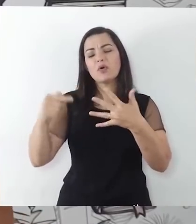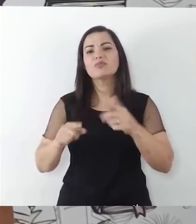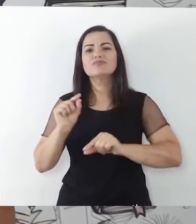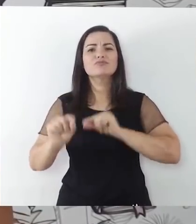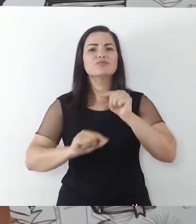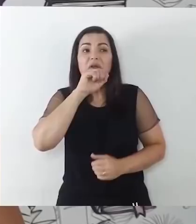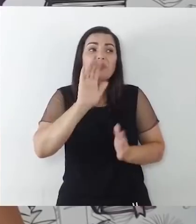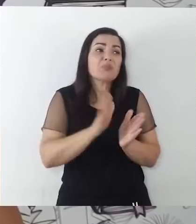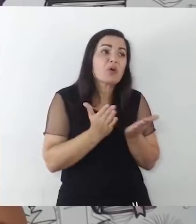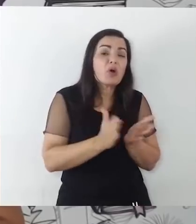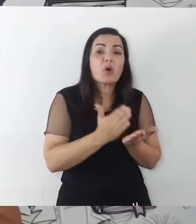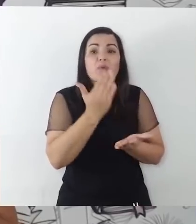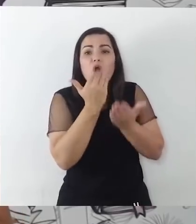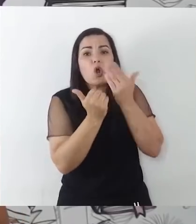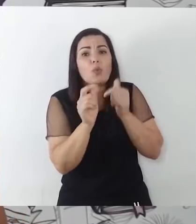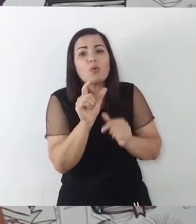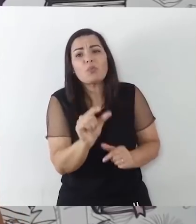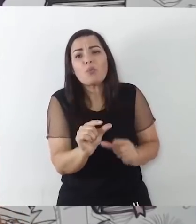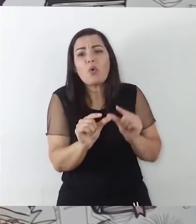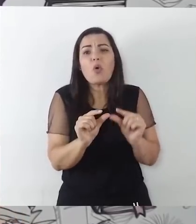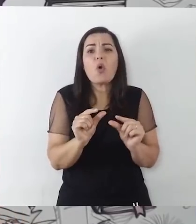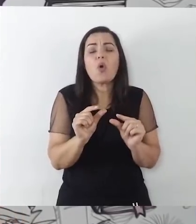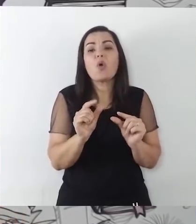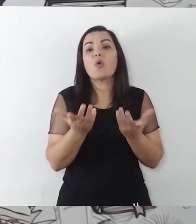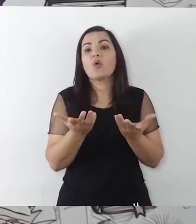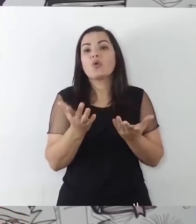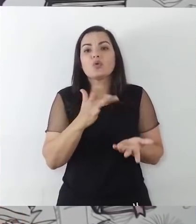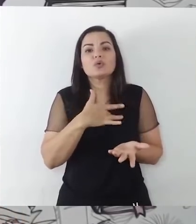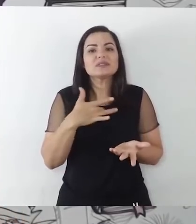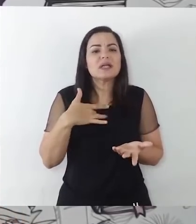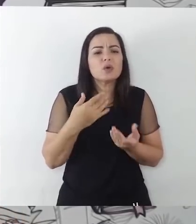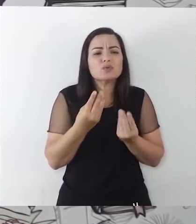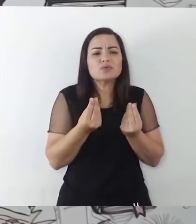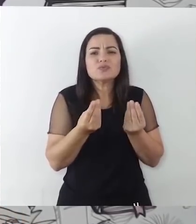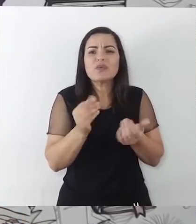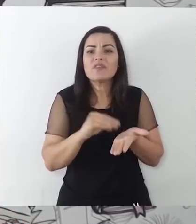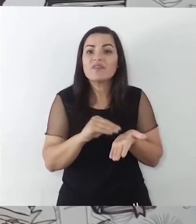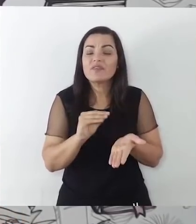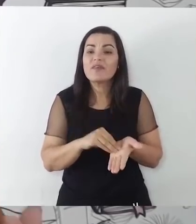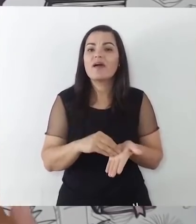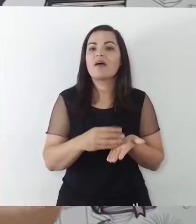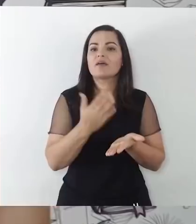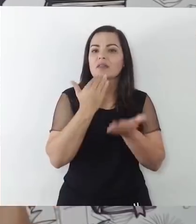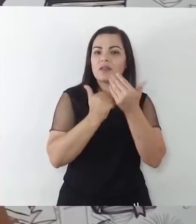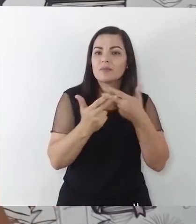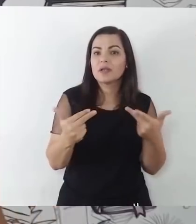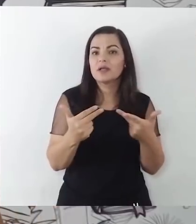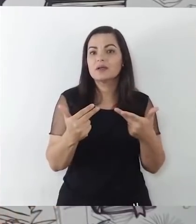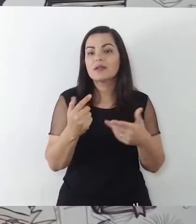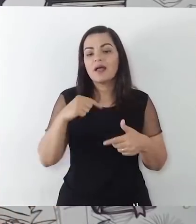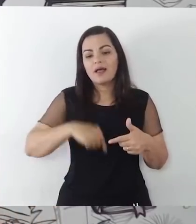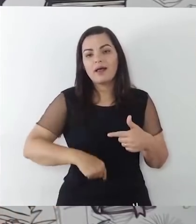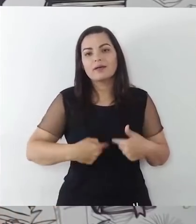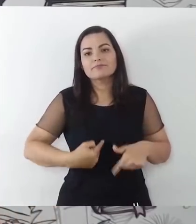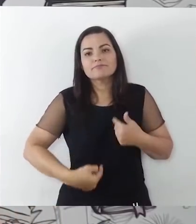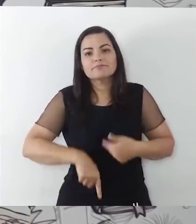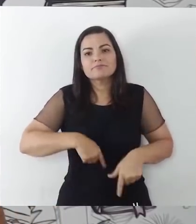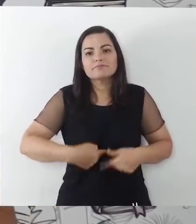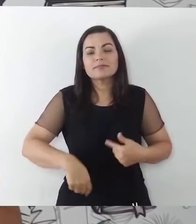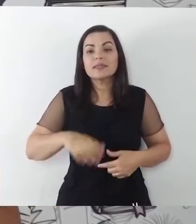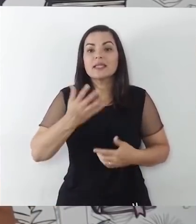a ter uma vida considerada saudável, equilibrada. Com o passar do tempo, fortes diarreias, né?